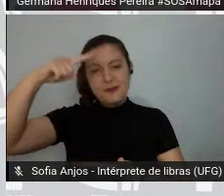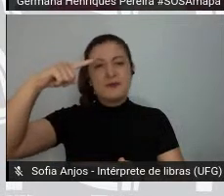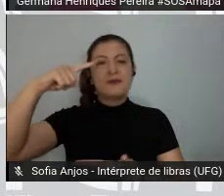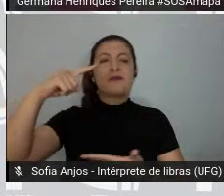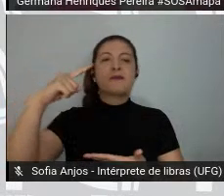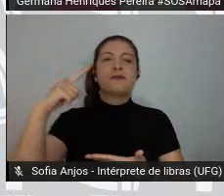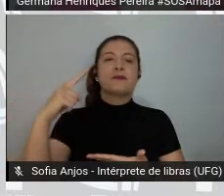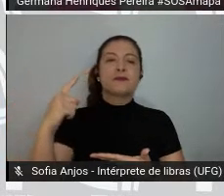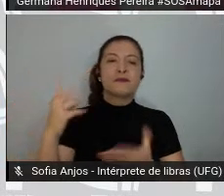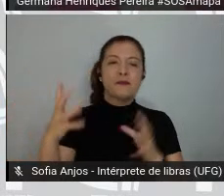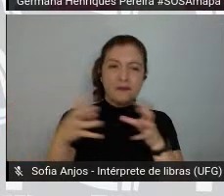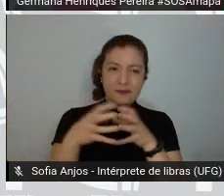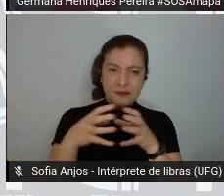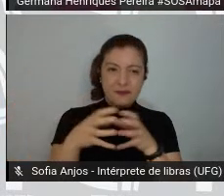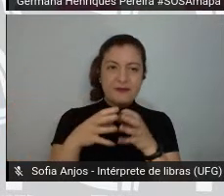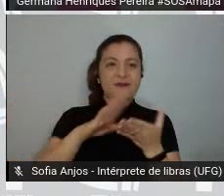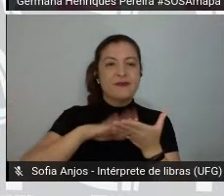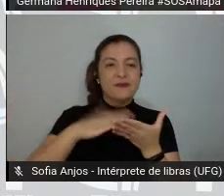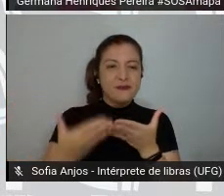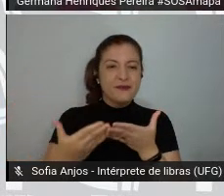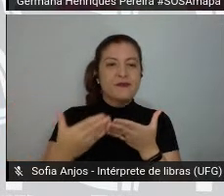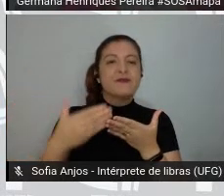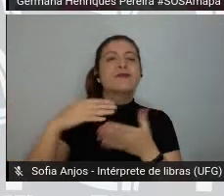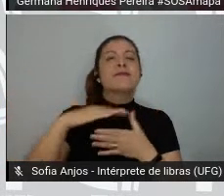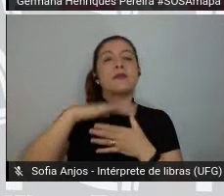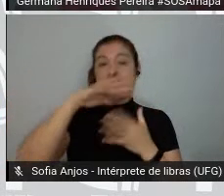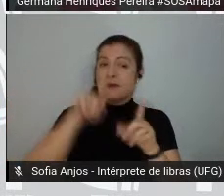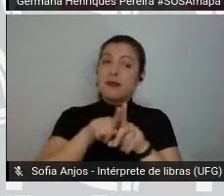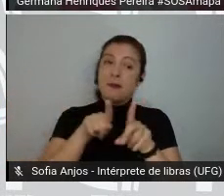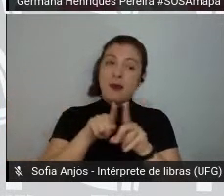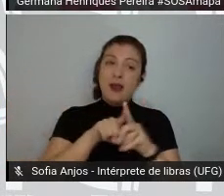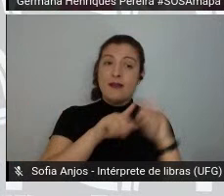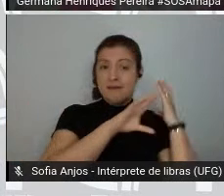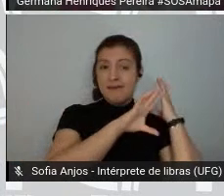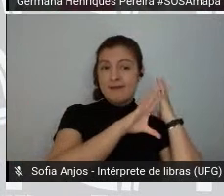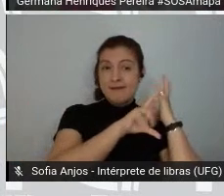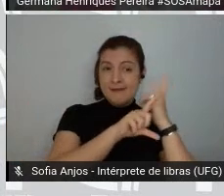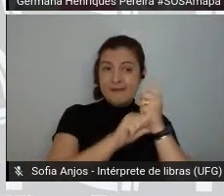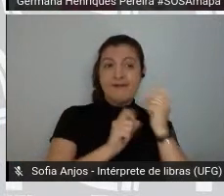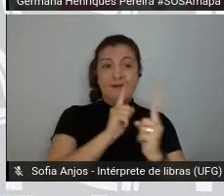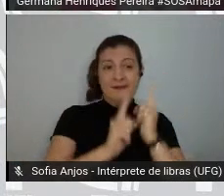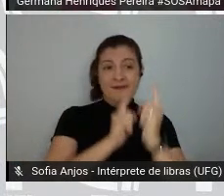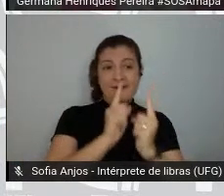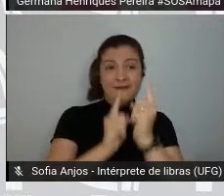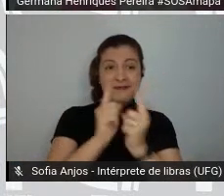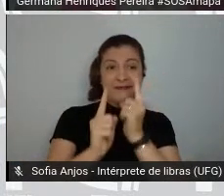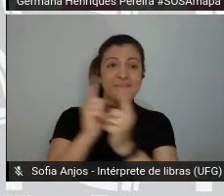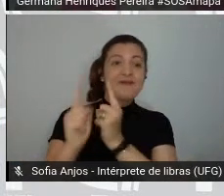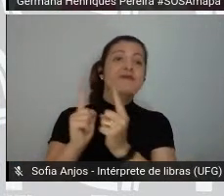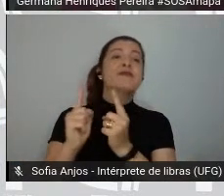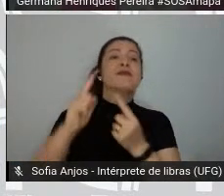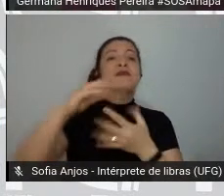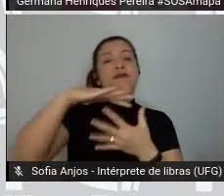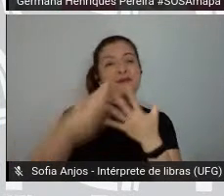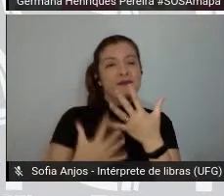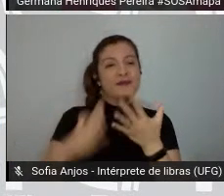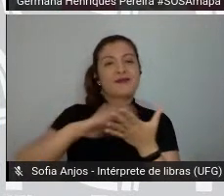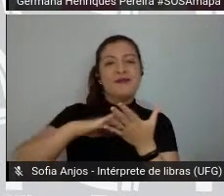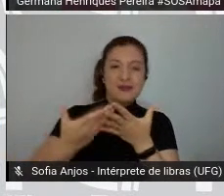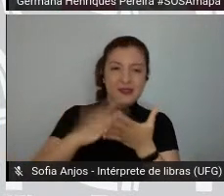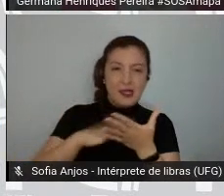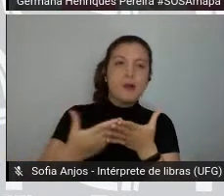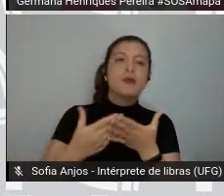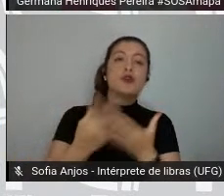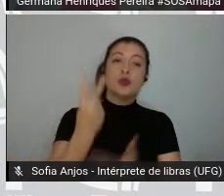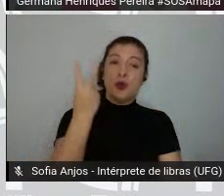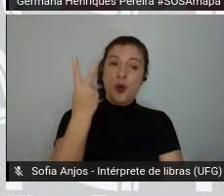agradecer aos intérpretes que atuaram durante todo o evento, o CEDITRAD e o SHT, né? Esse